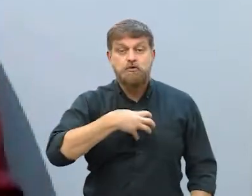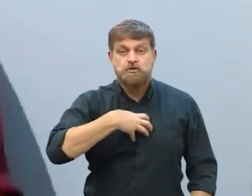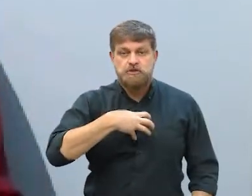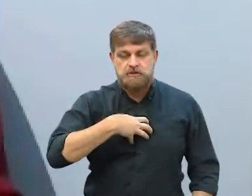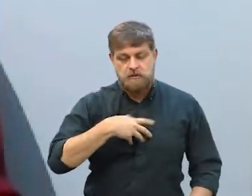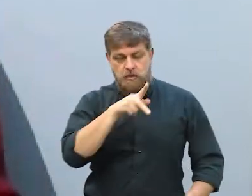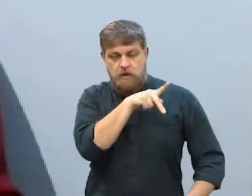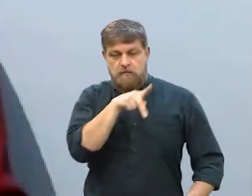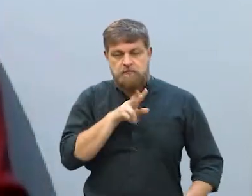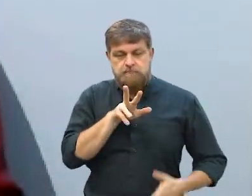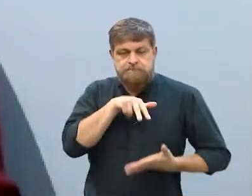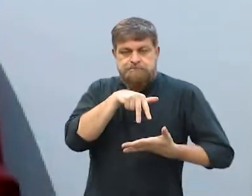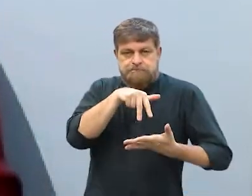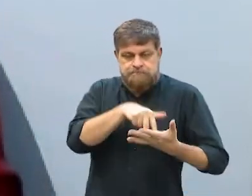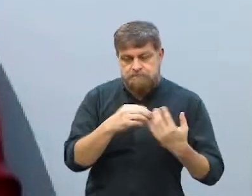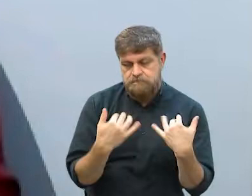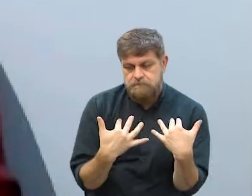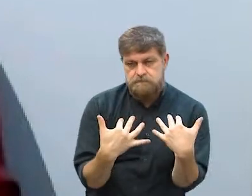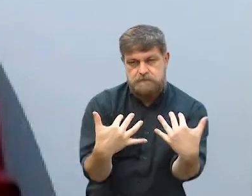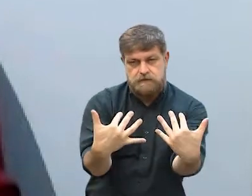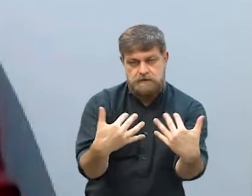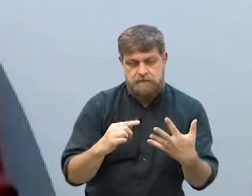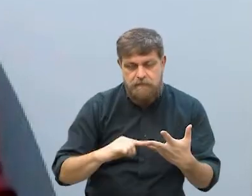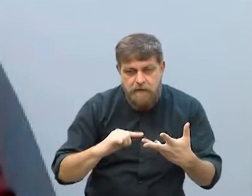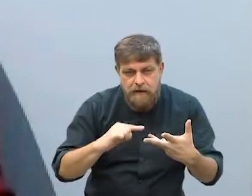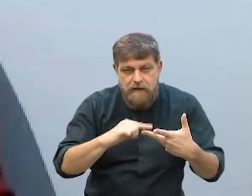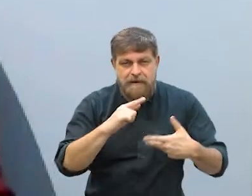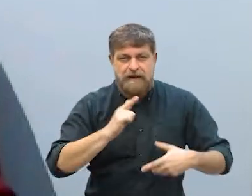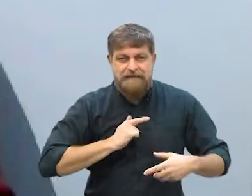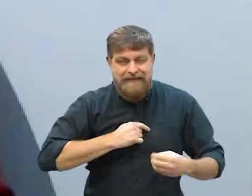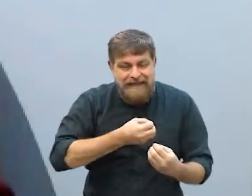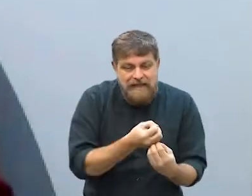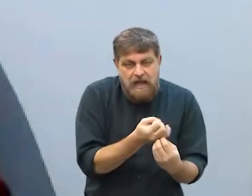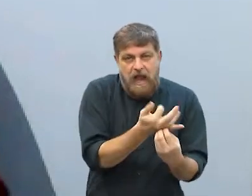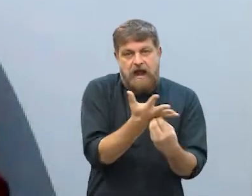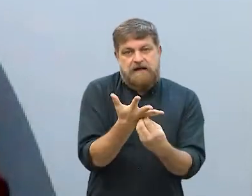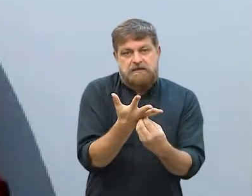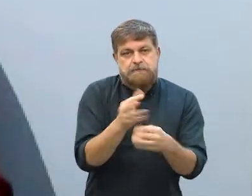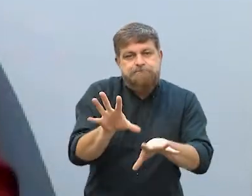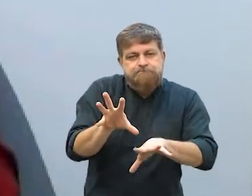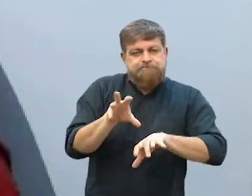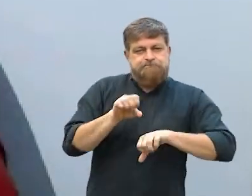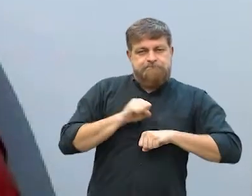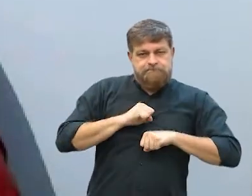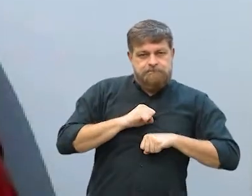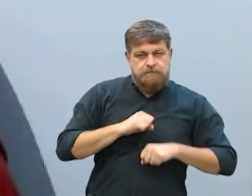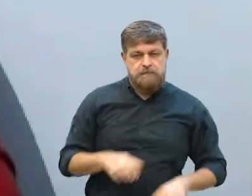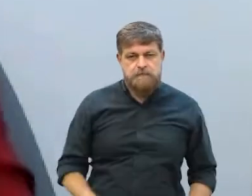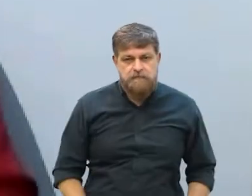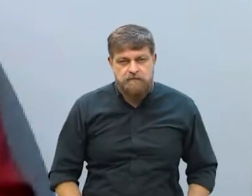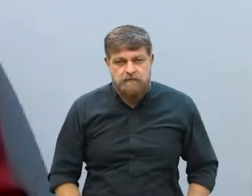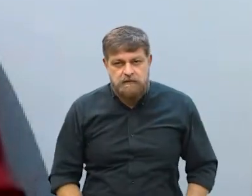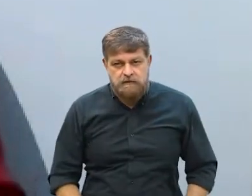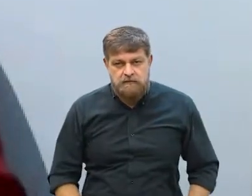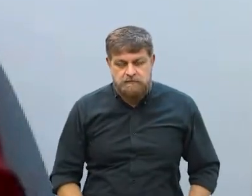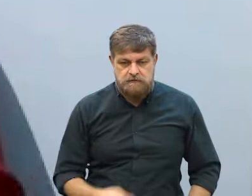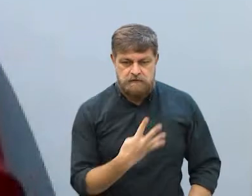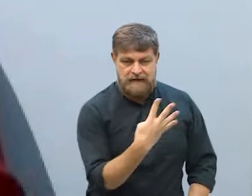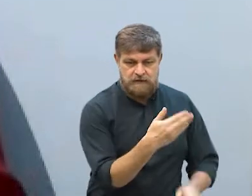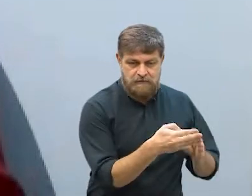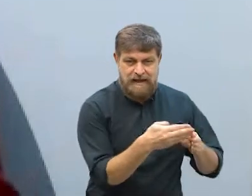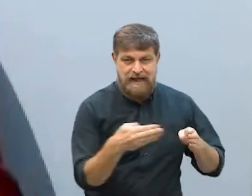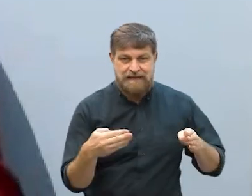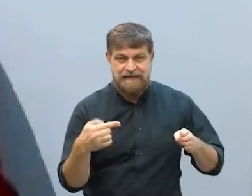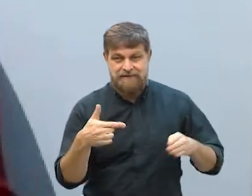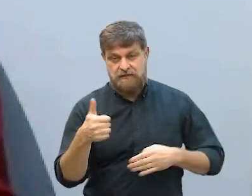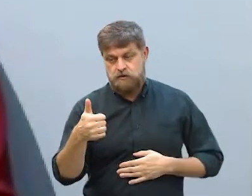o professor se coloca, tudo tem uma dimensão artística. E dos 14 aos